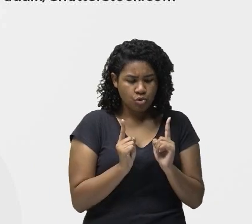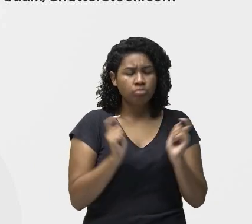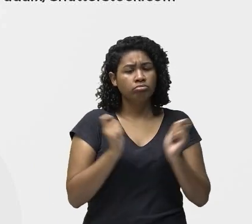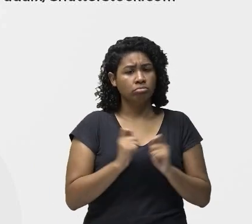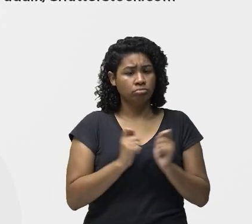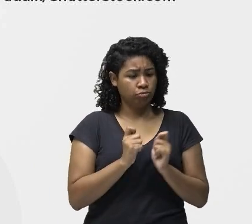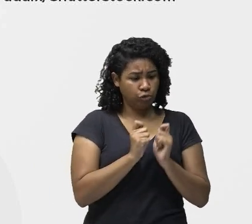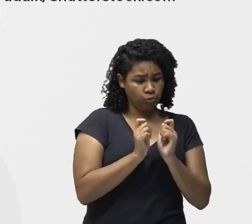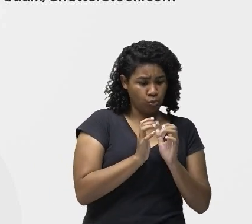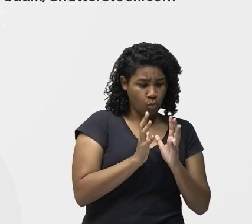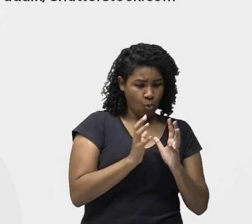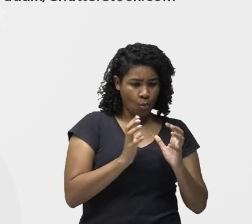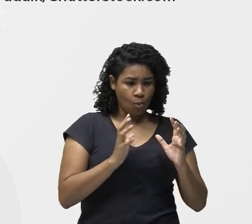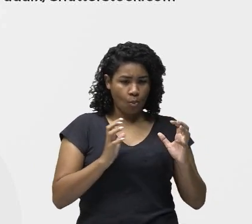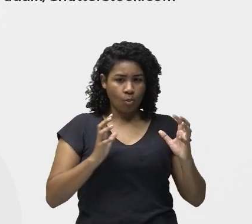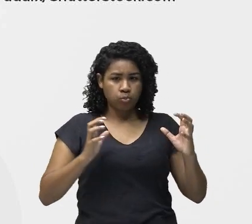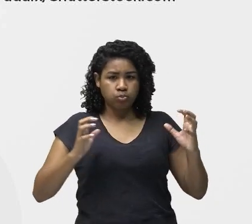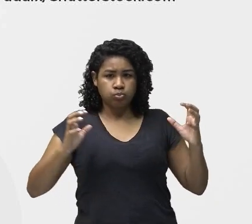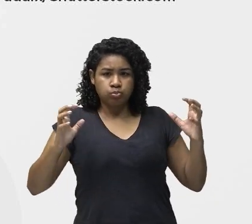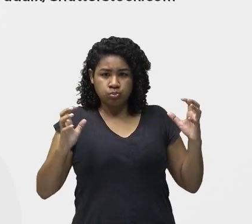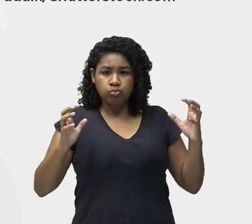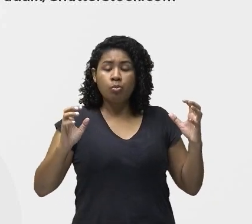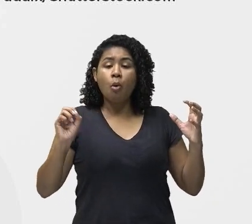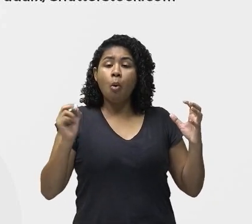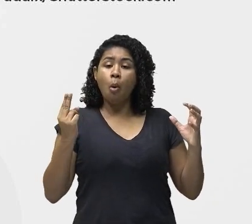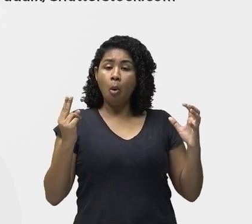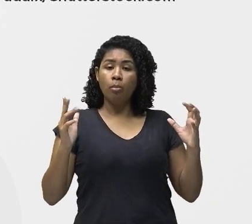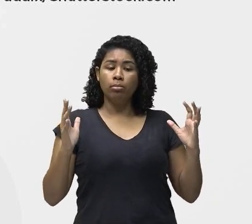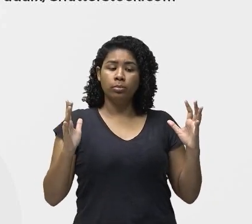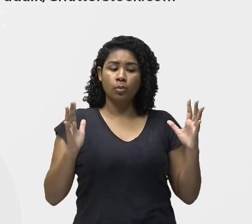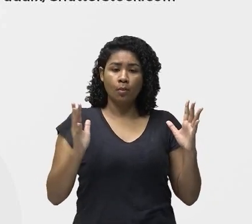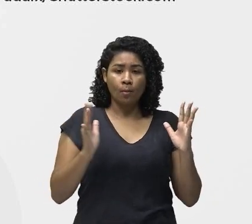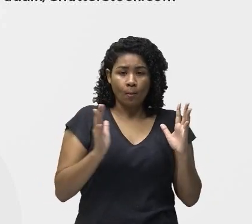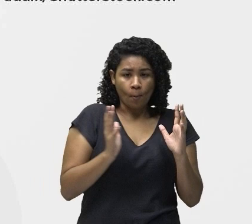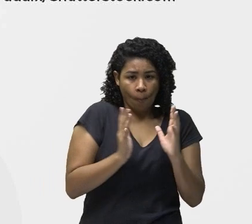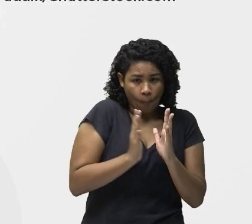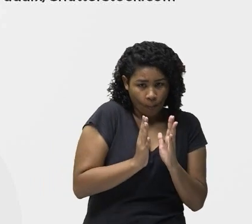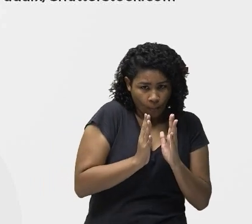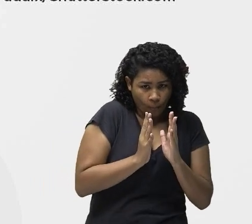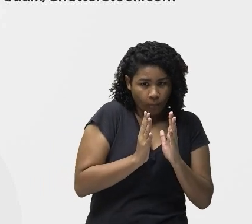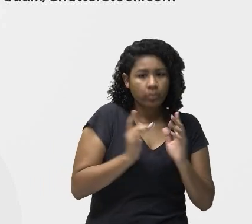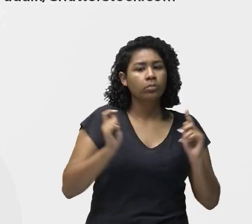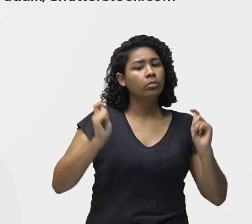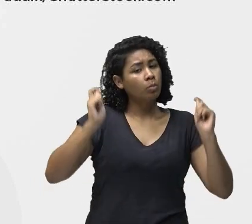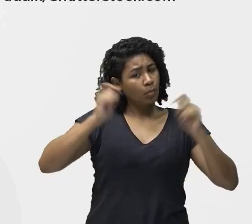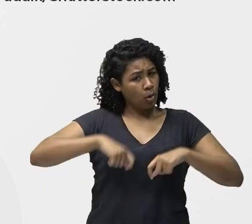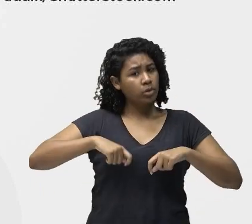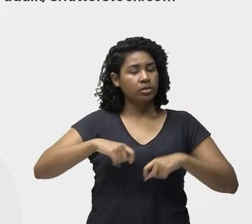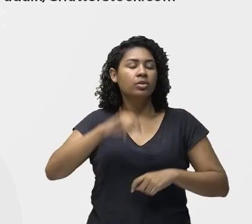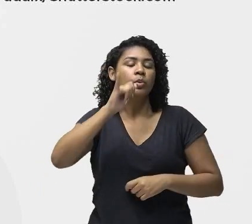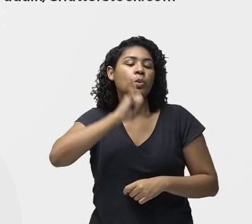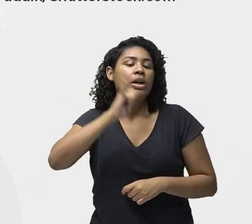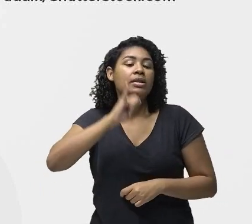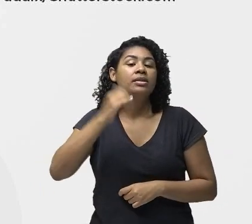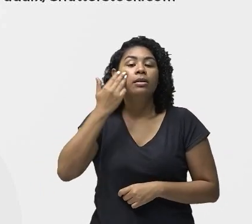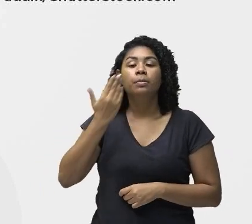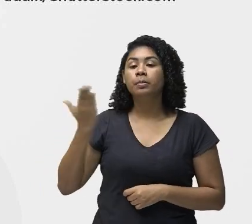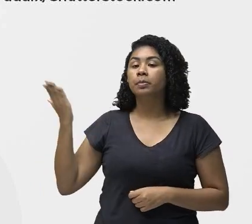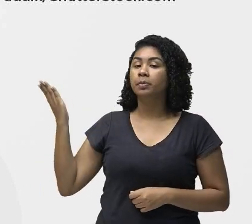um espaço maior ou menor. Imagina então esse exemplo que nós estamos colocando